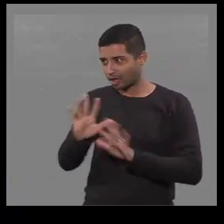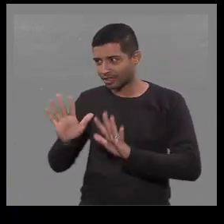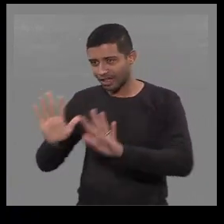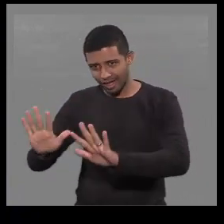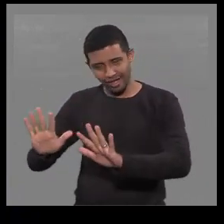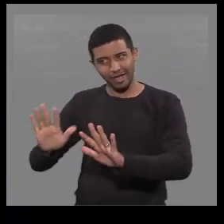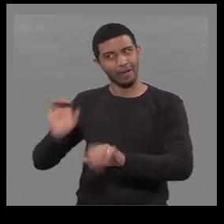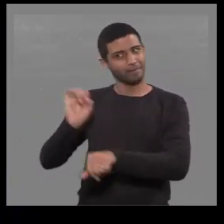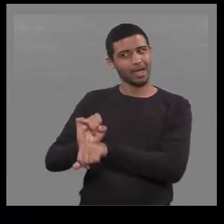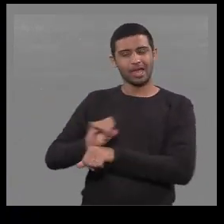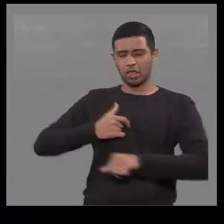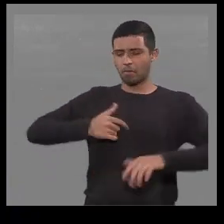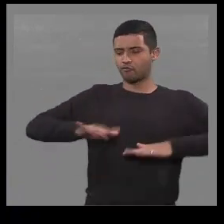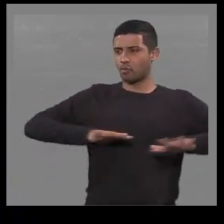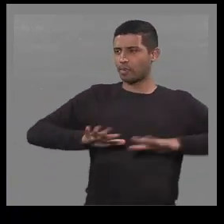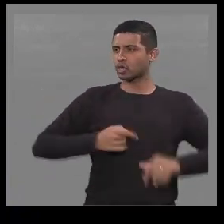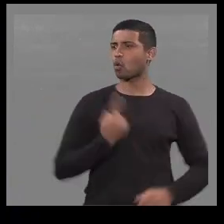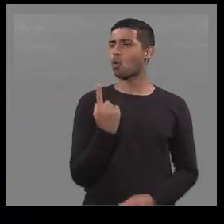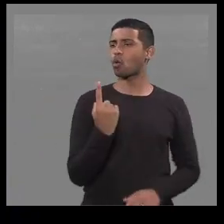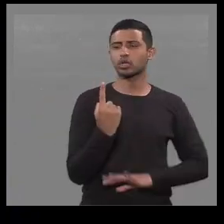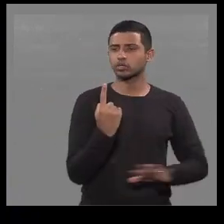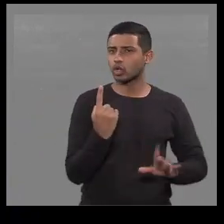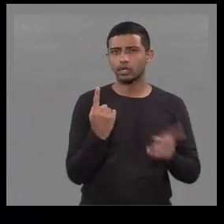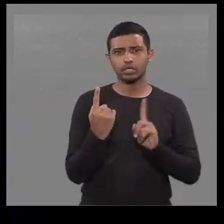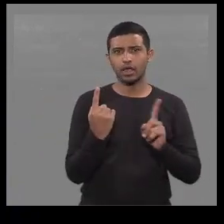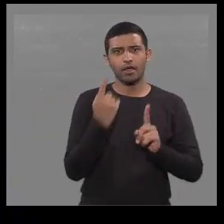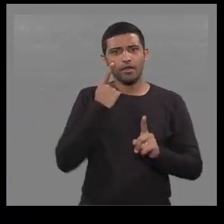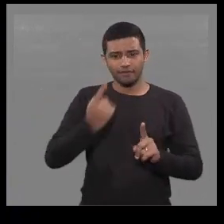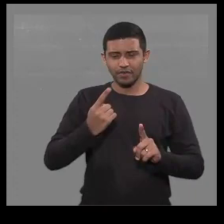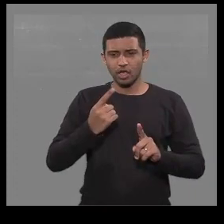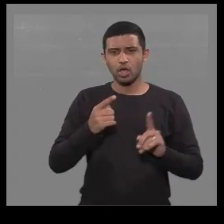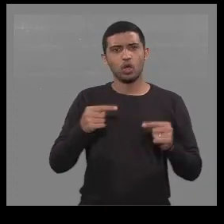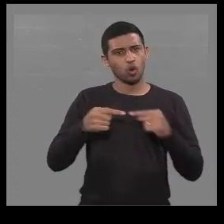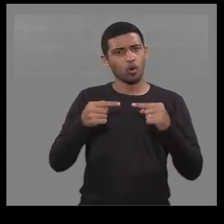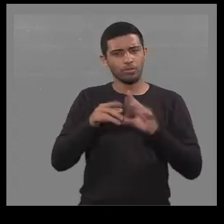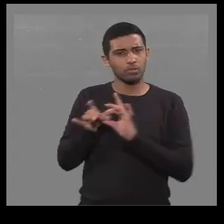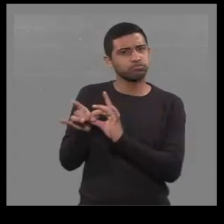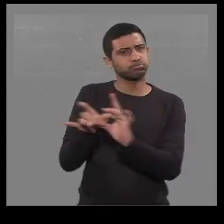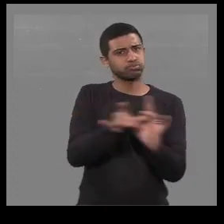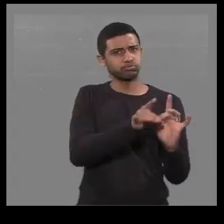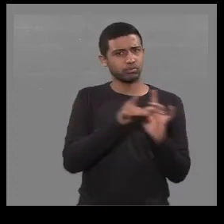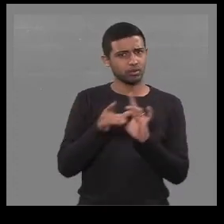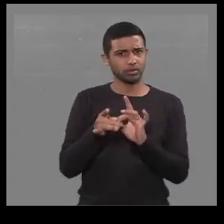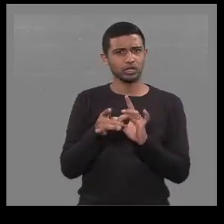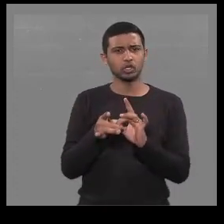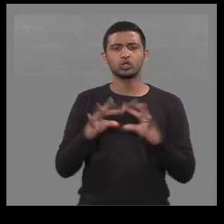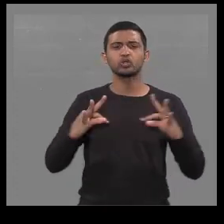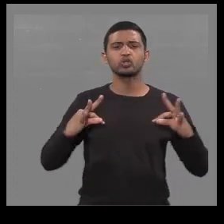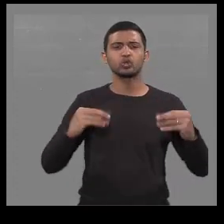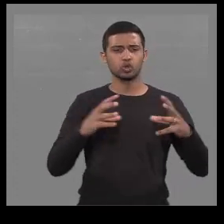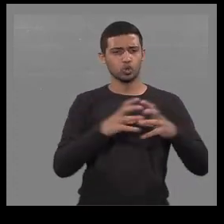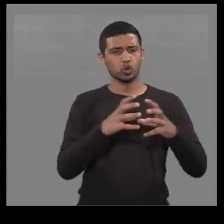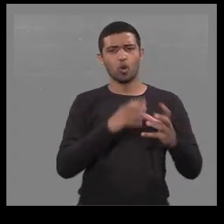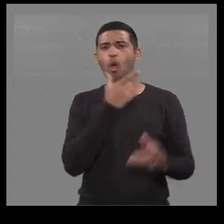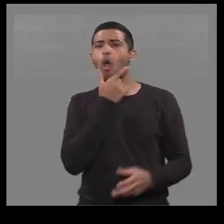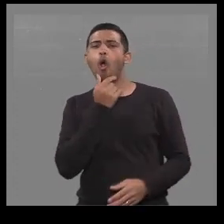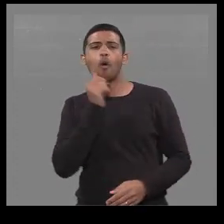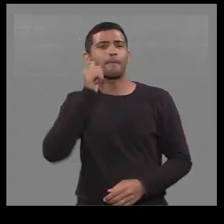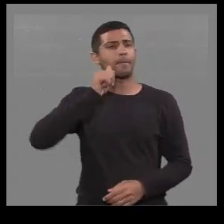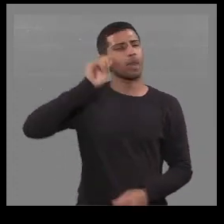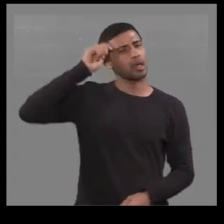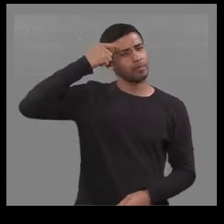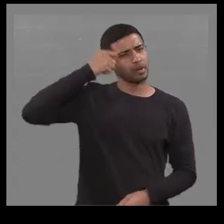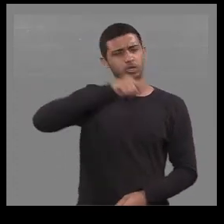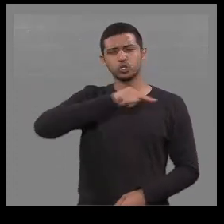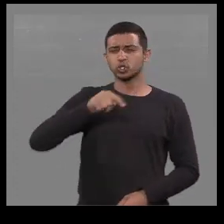não chora, o movimento não sou só eu, é um movimento de base matriarcal. Somos pretas e